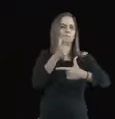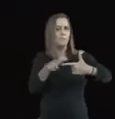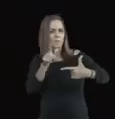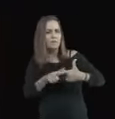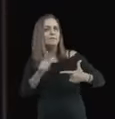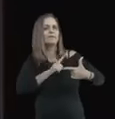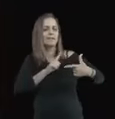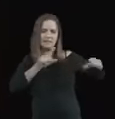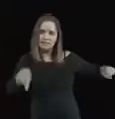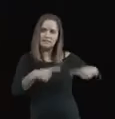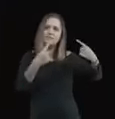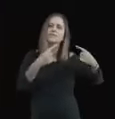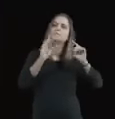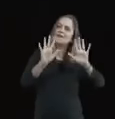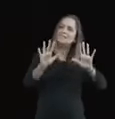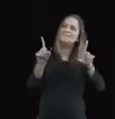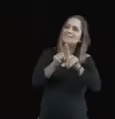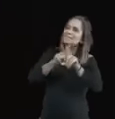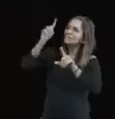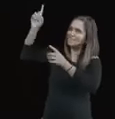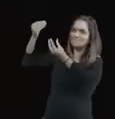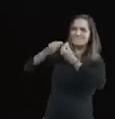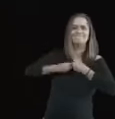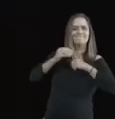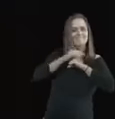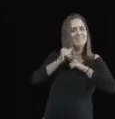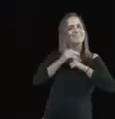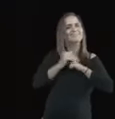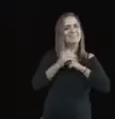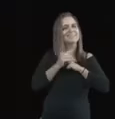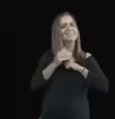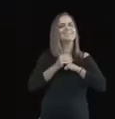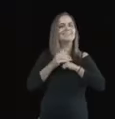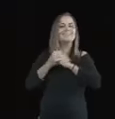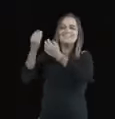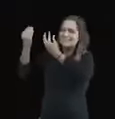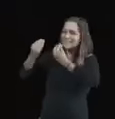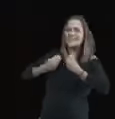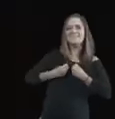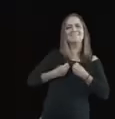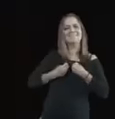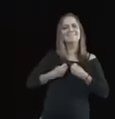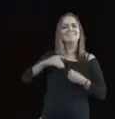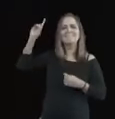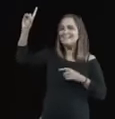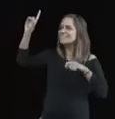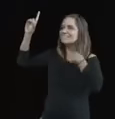O papai do céu, lembra quando fiquei criança, você falava: papai do céu, vamos orar papai do céu? Pois é, o papai do céu ainda é papai do